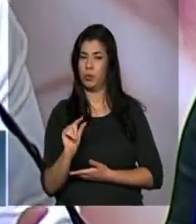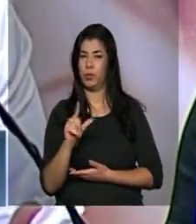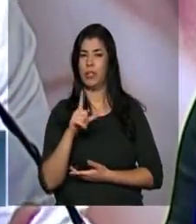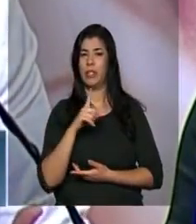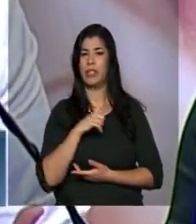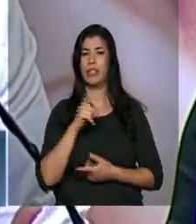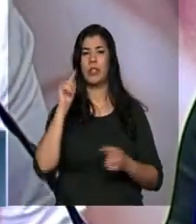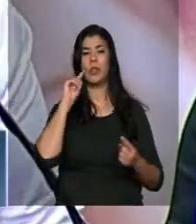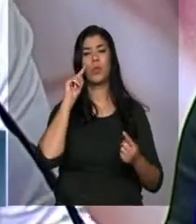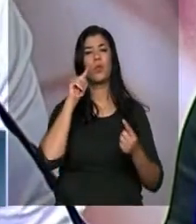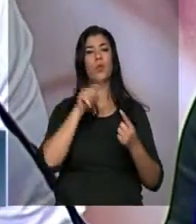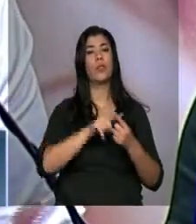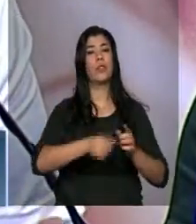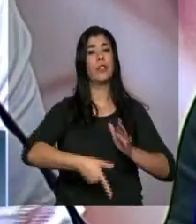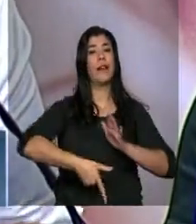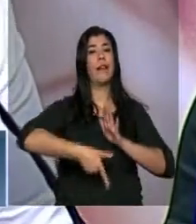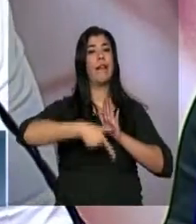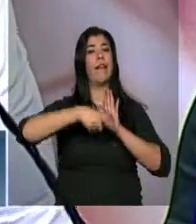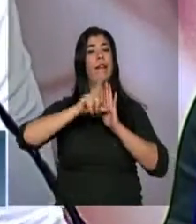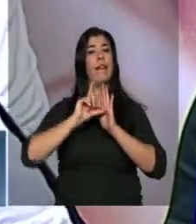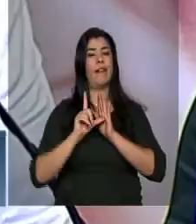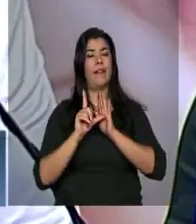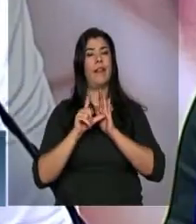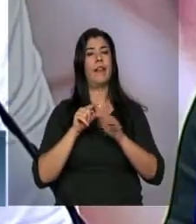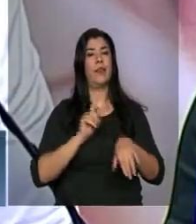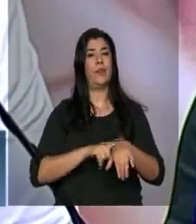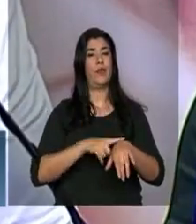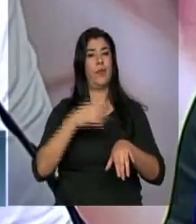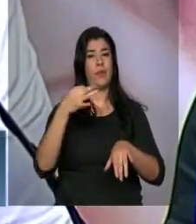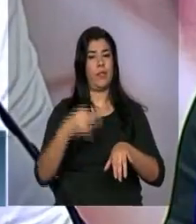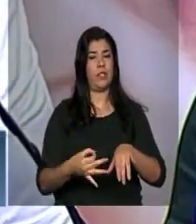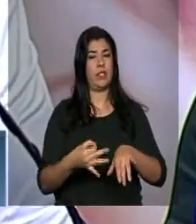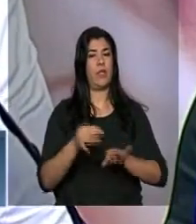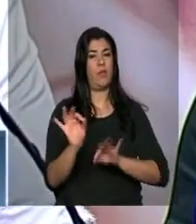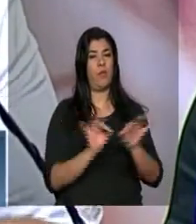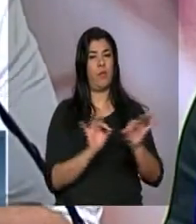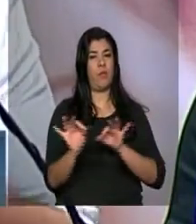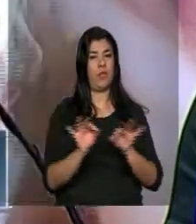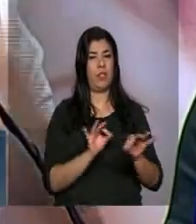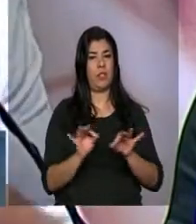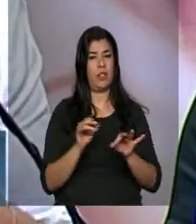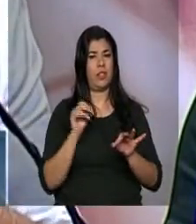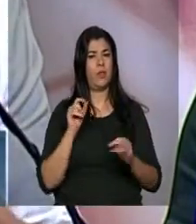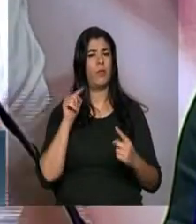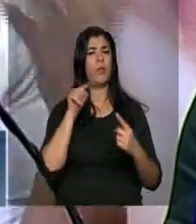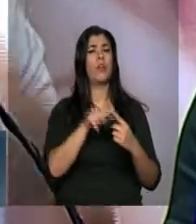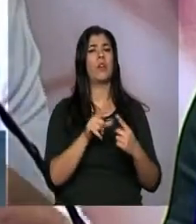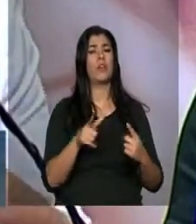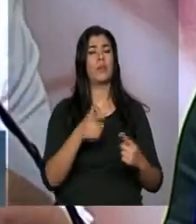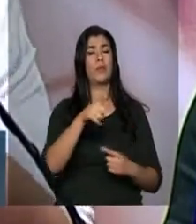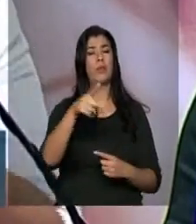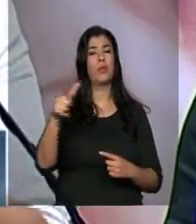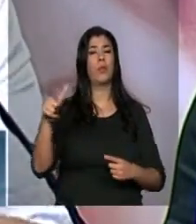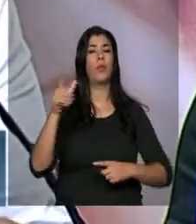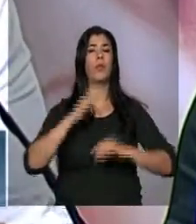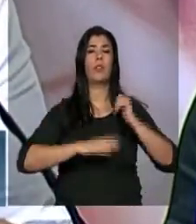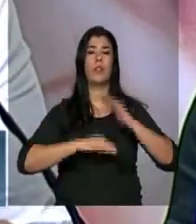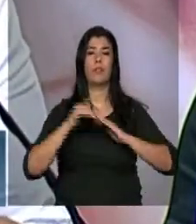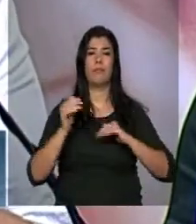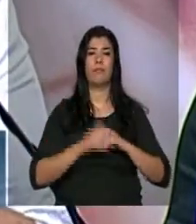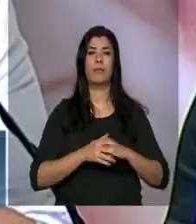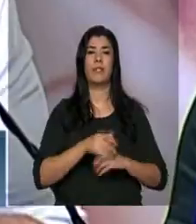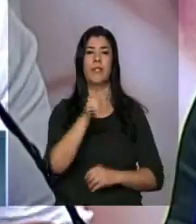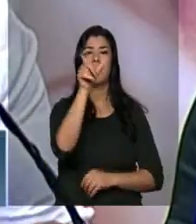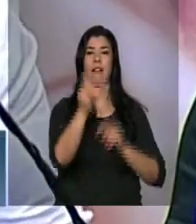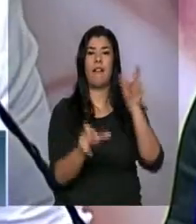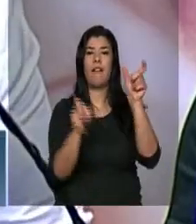meta antes, né, do prazo previsto, né, que foi uma ação coletiva com outros atores, mas esse ato